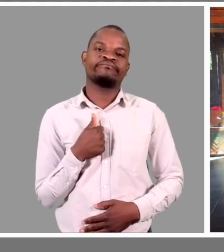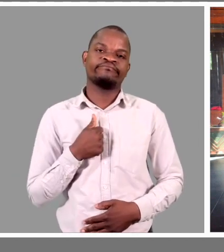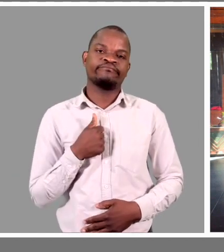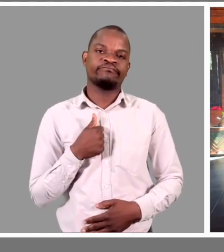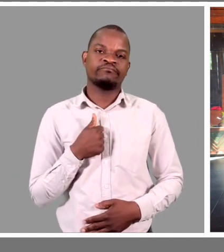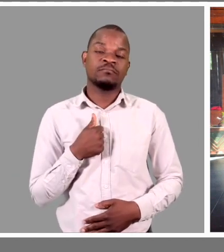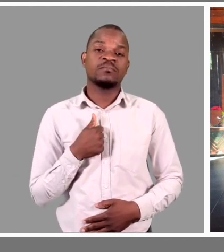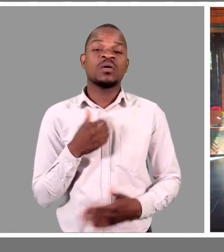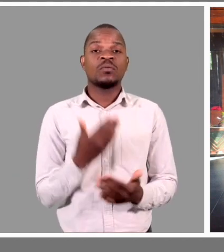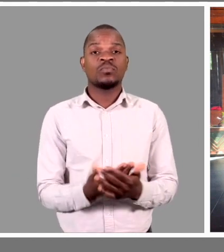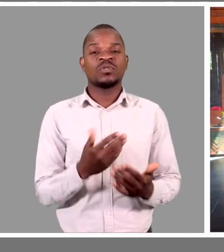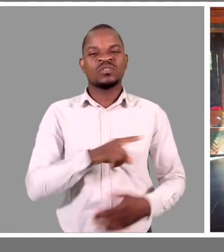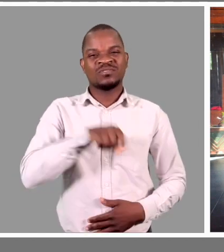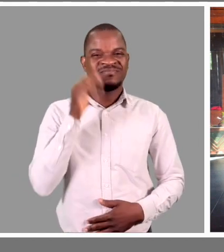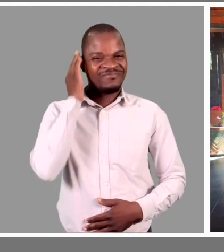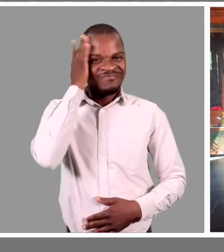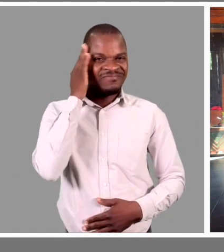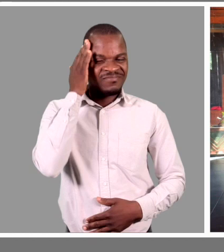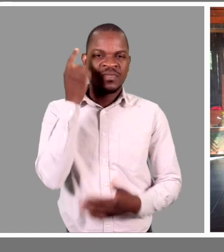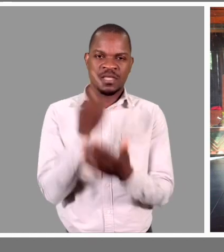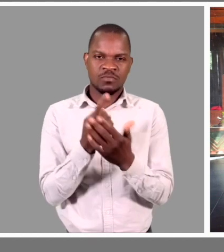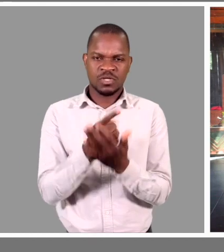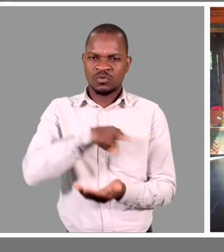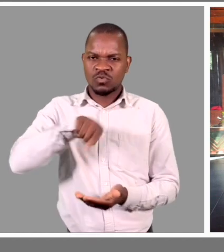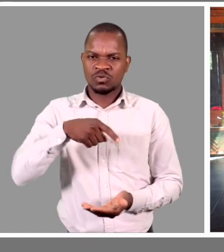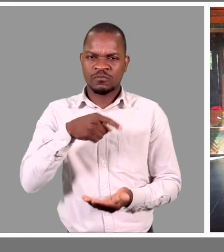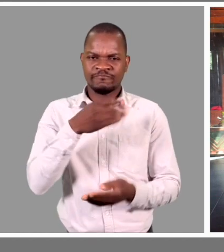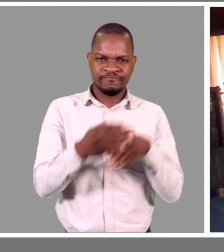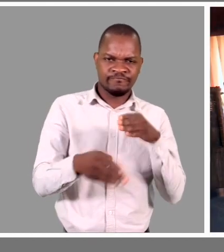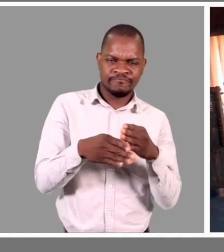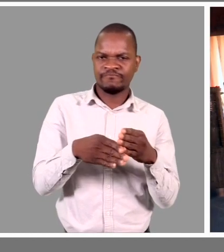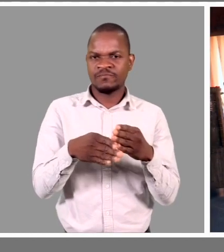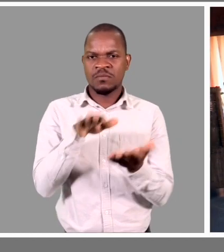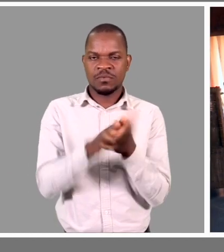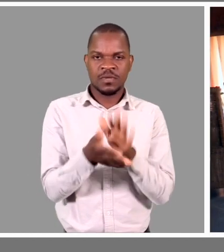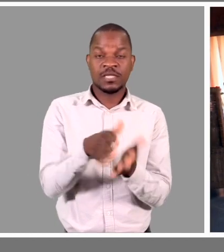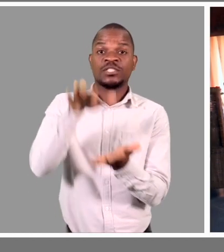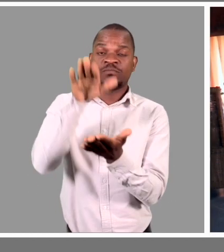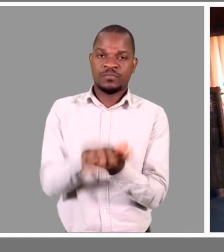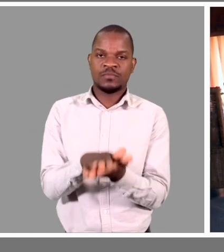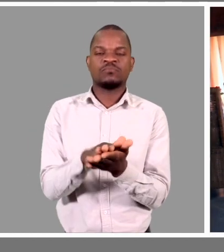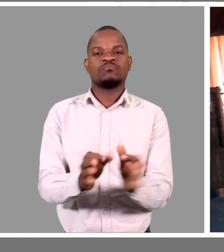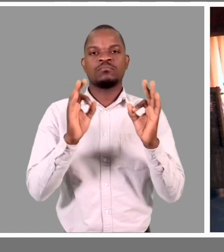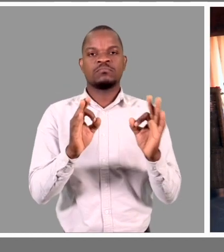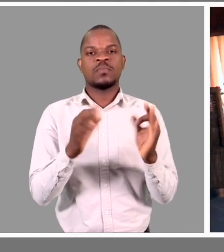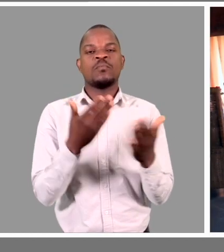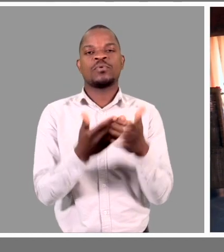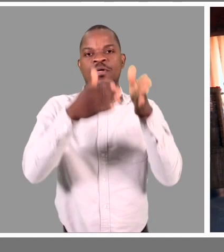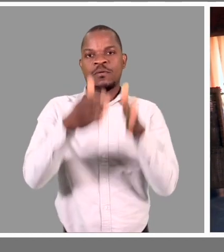E foi essa motivação que nos levou a criar esse espaço, criar condições para que pessoas